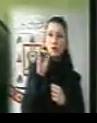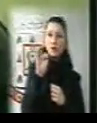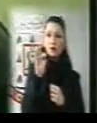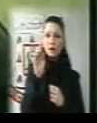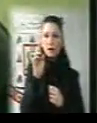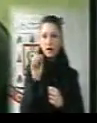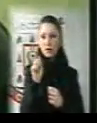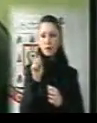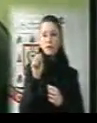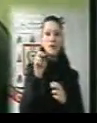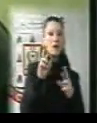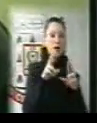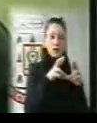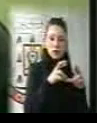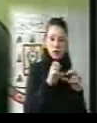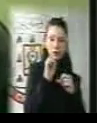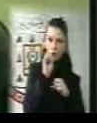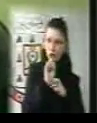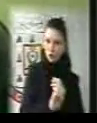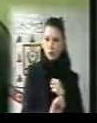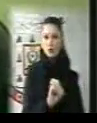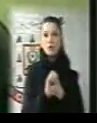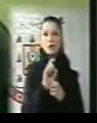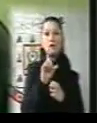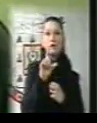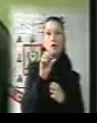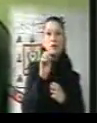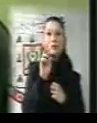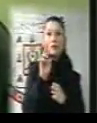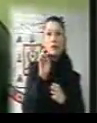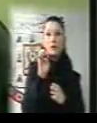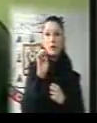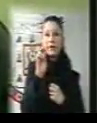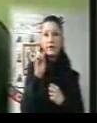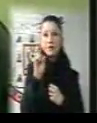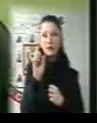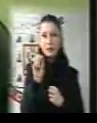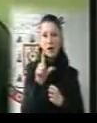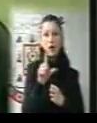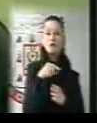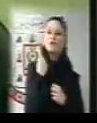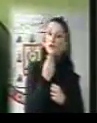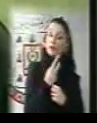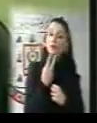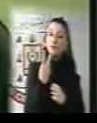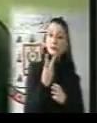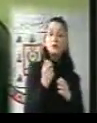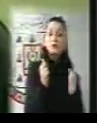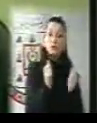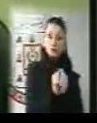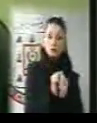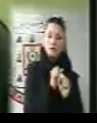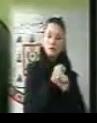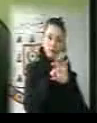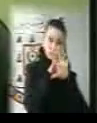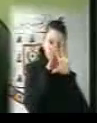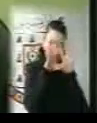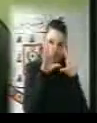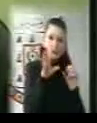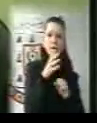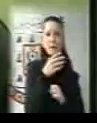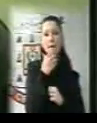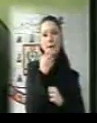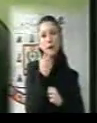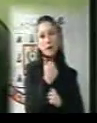aqui da região sul, o Lorival Pizzolo, para que pudéssemos nós dois esclarecermos as